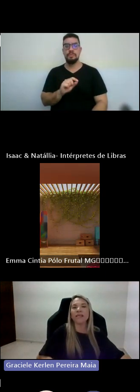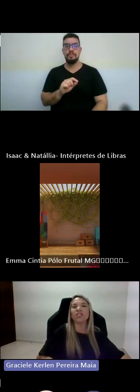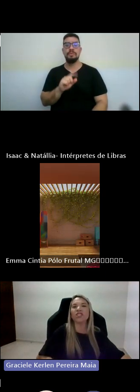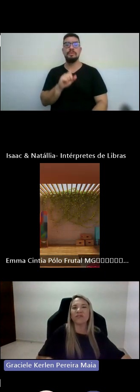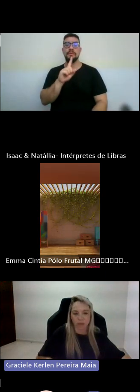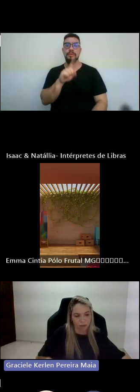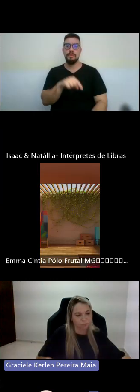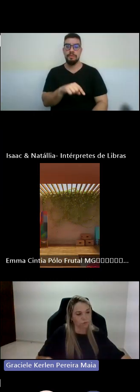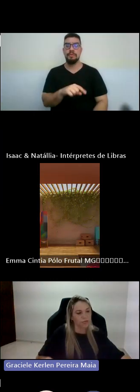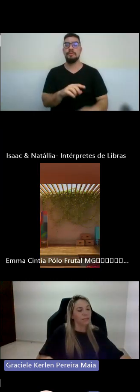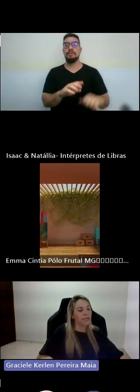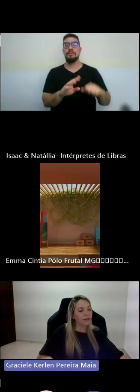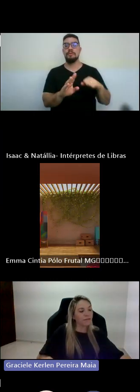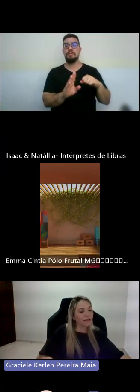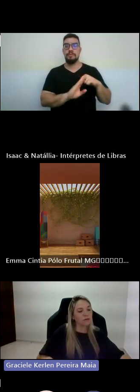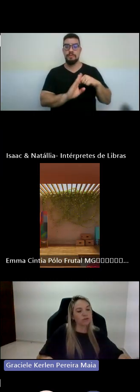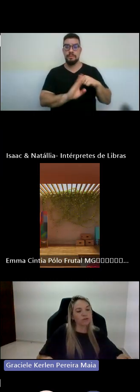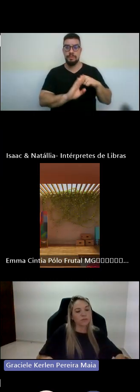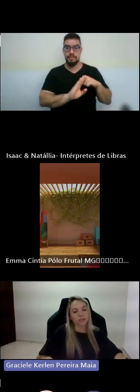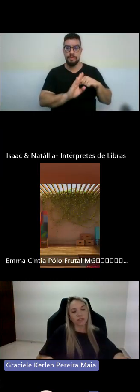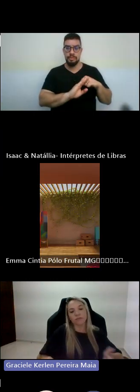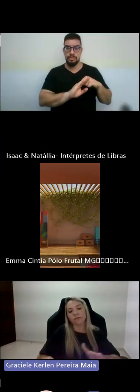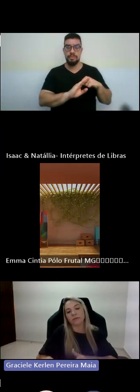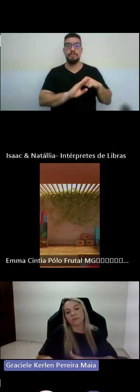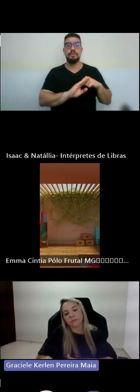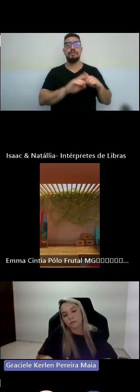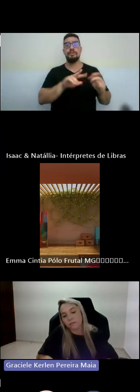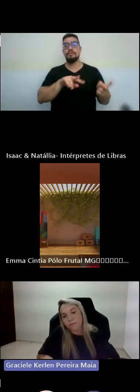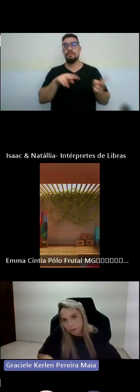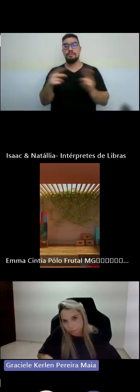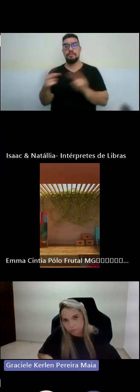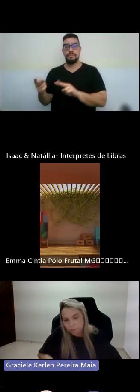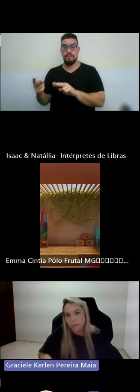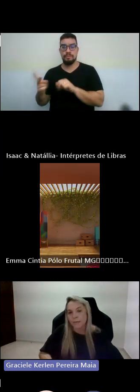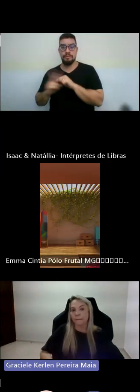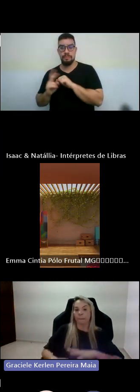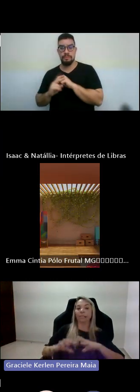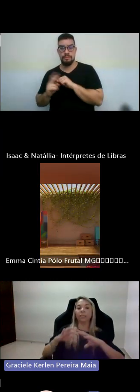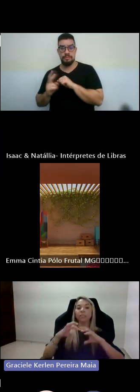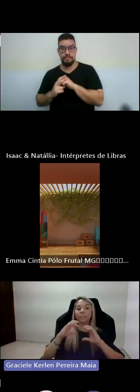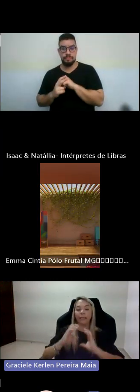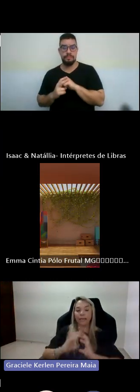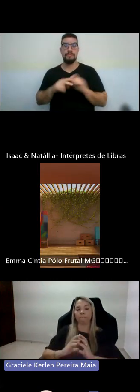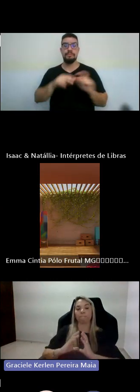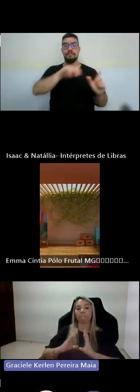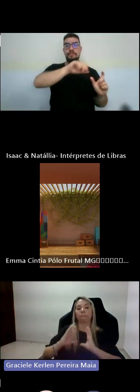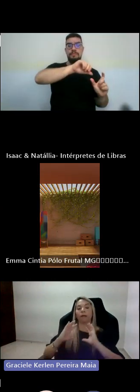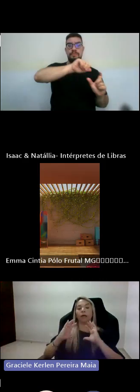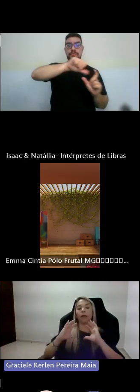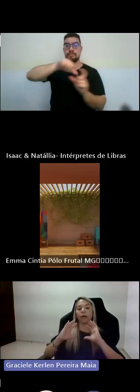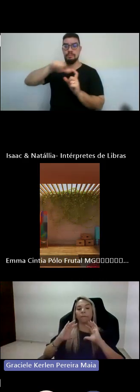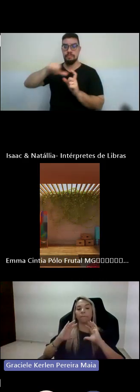derivando nomes de verbos, derivação de substantivos e verbos. A gente